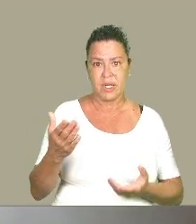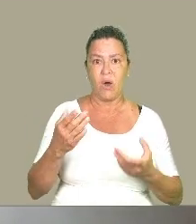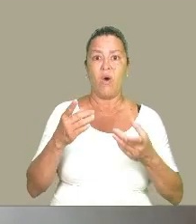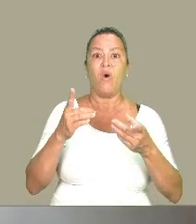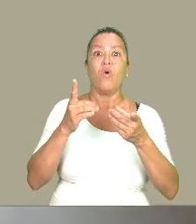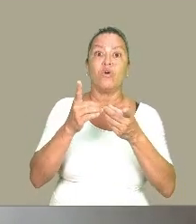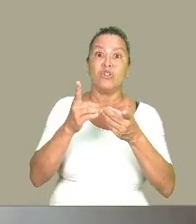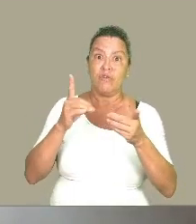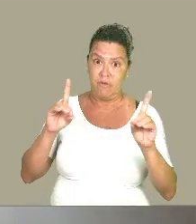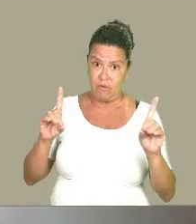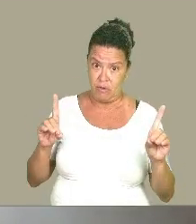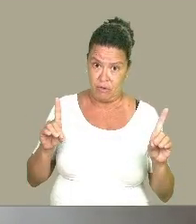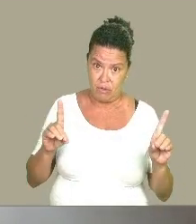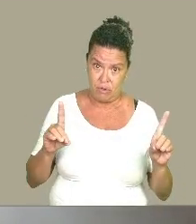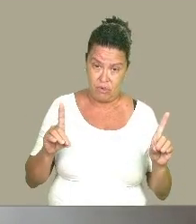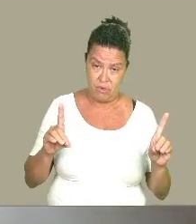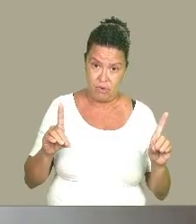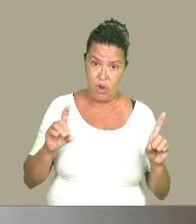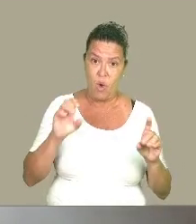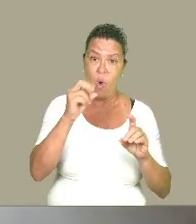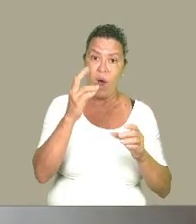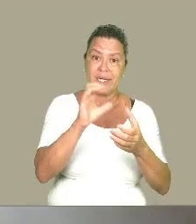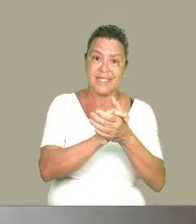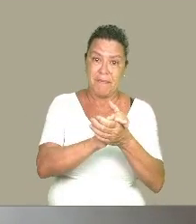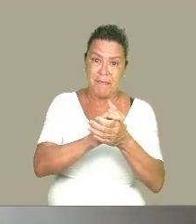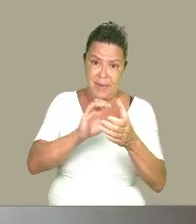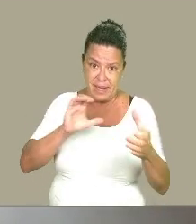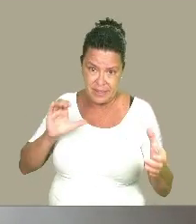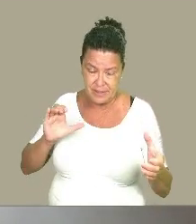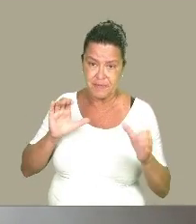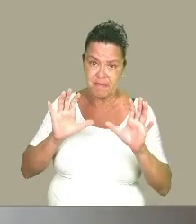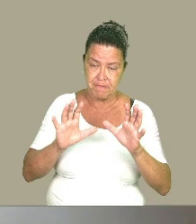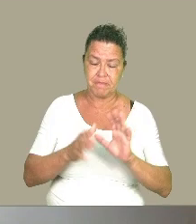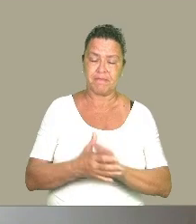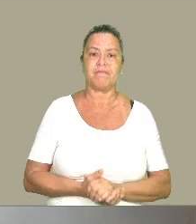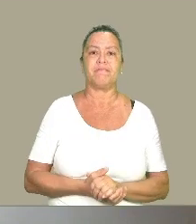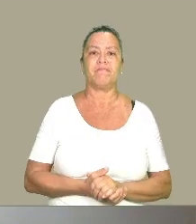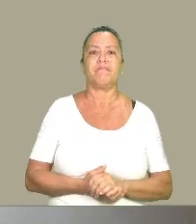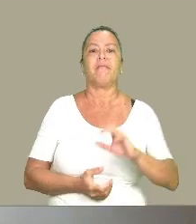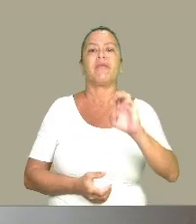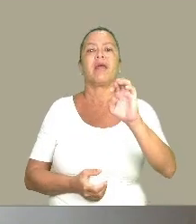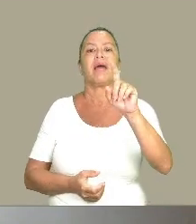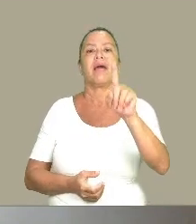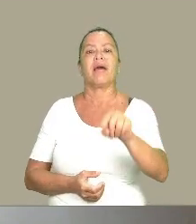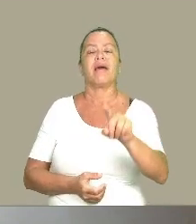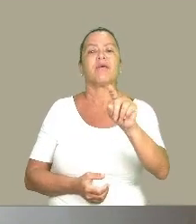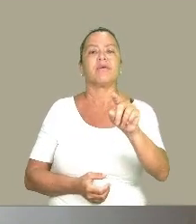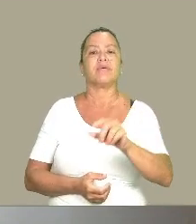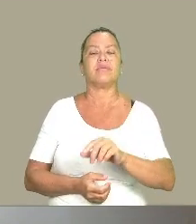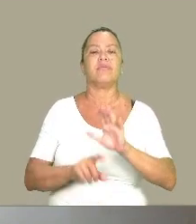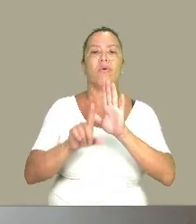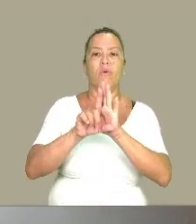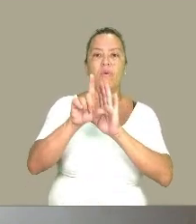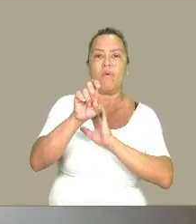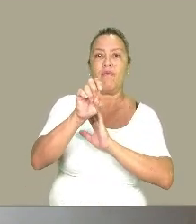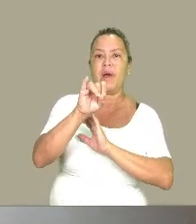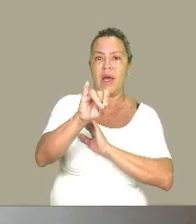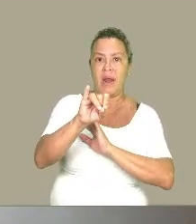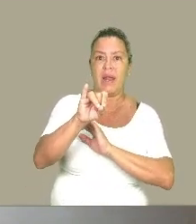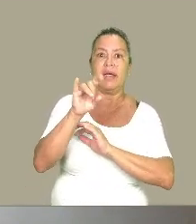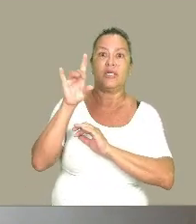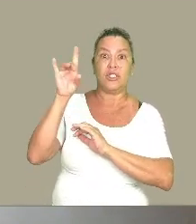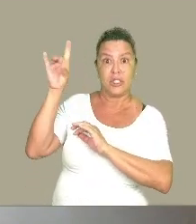divórcio ou a separação conjugal, ela é uma lei de